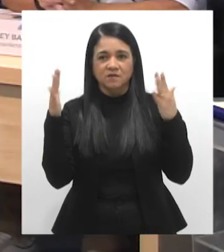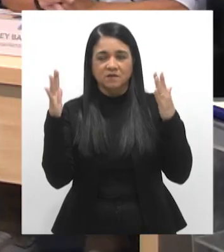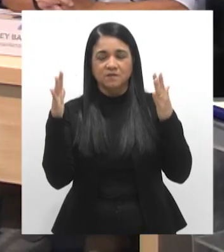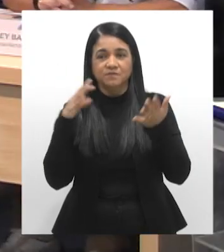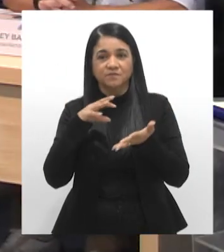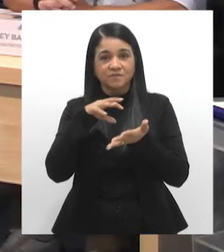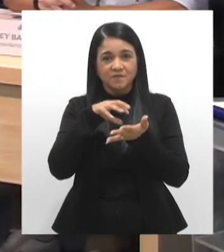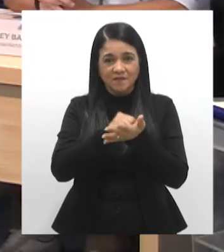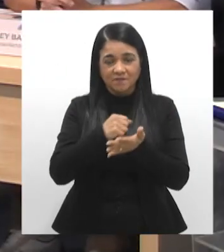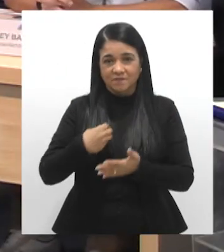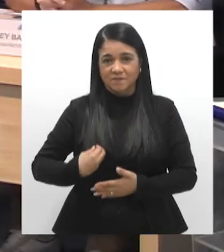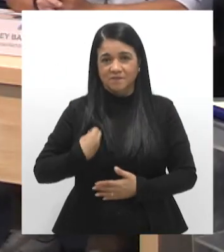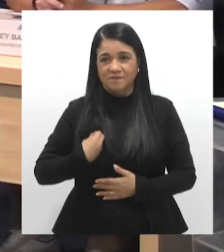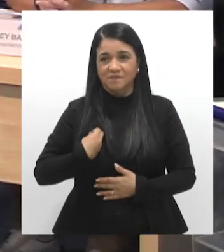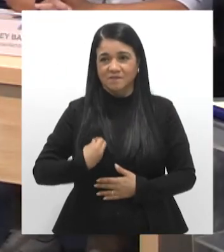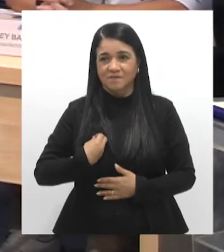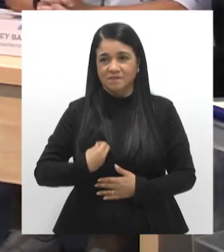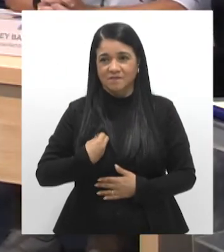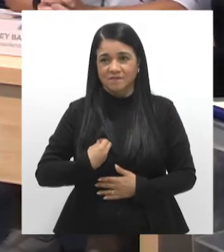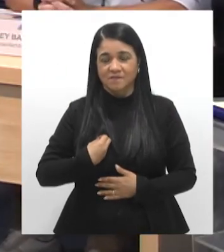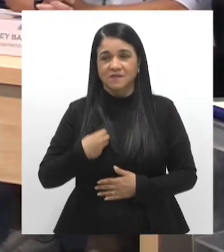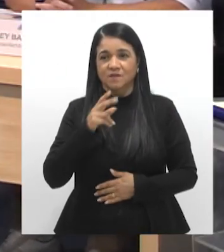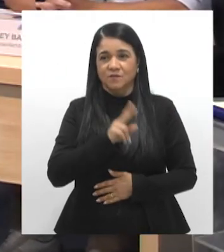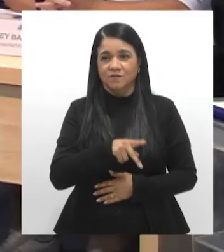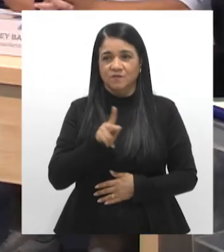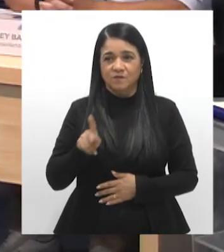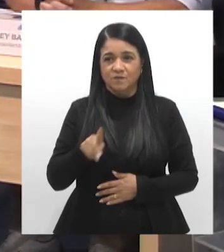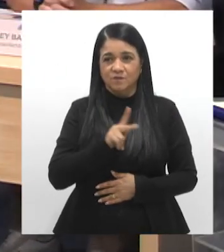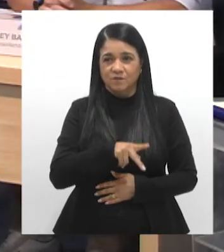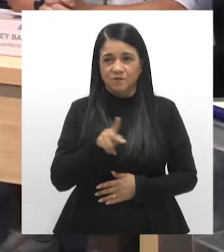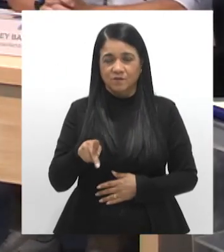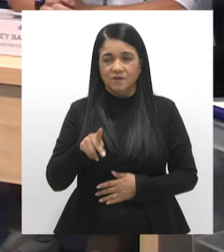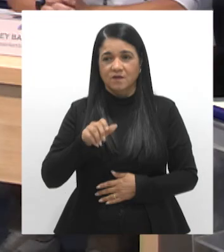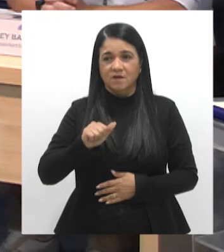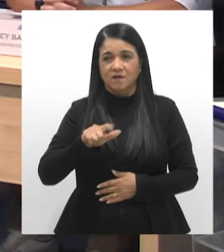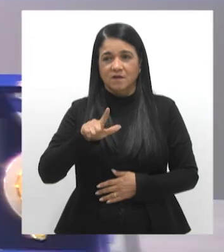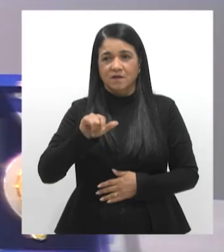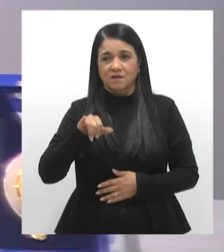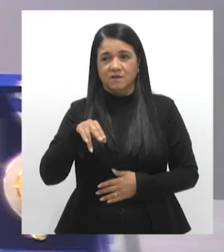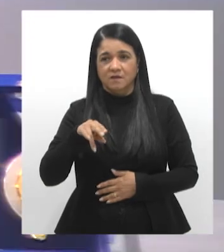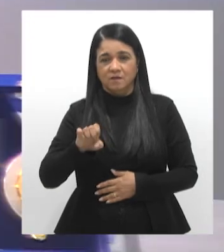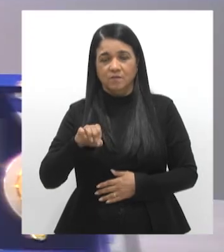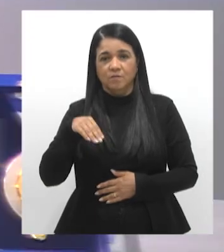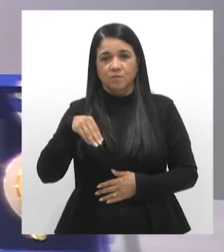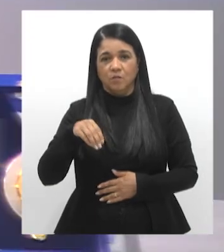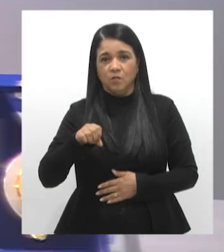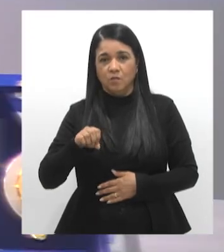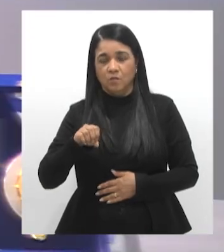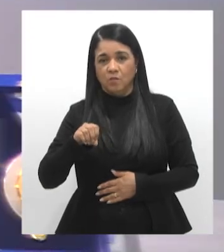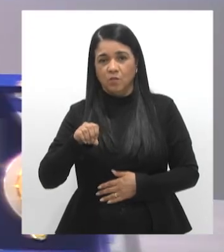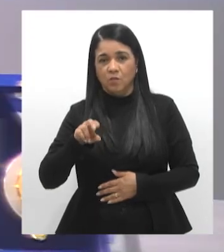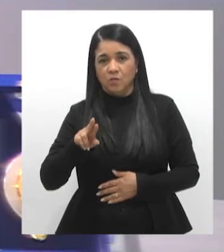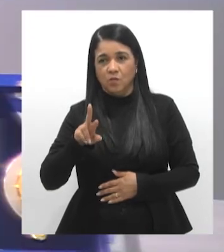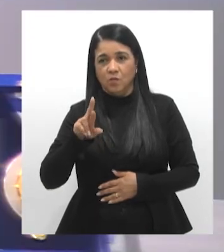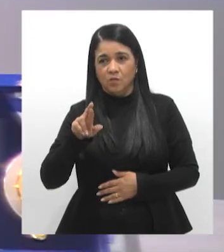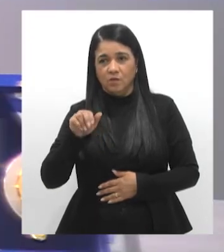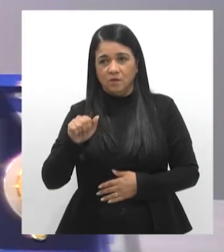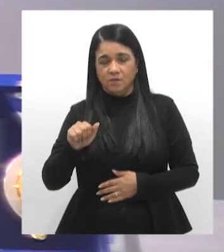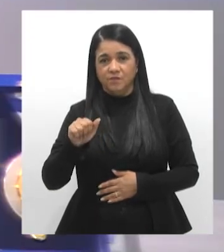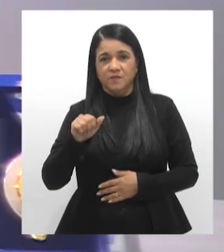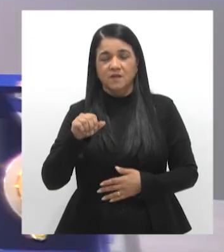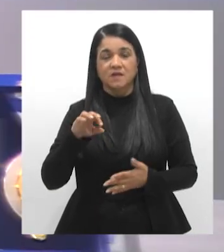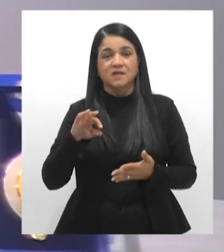Registrando a presença da professora Aline Moura, aqui da nossa